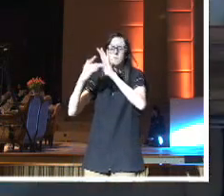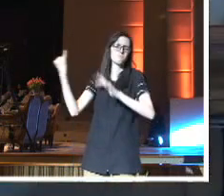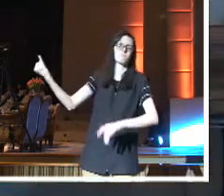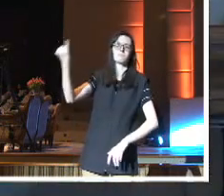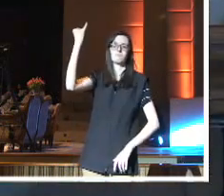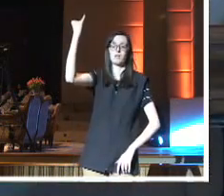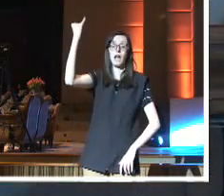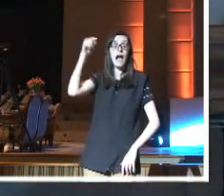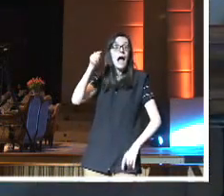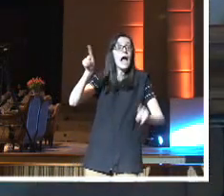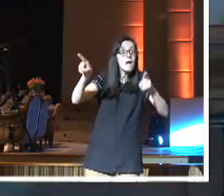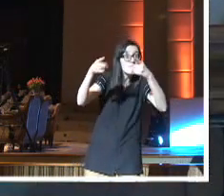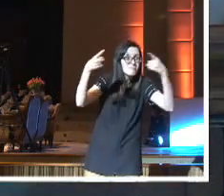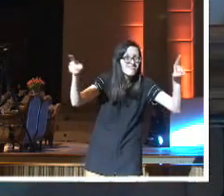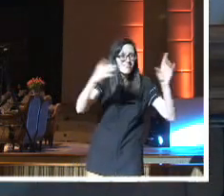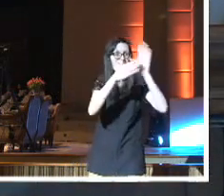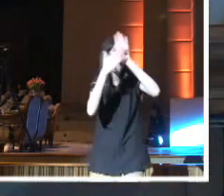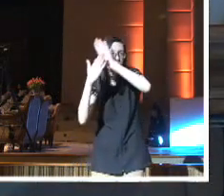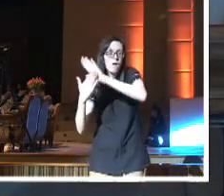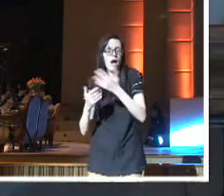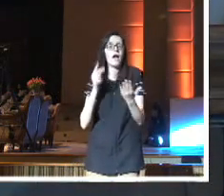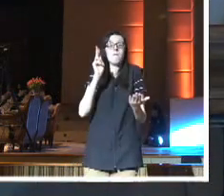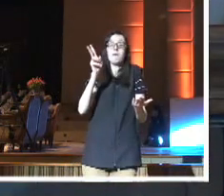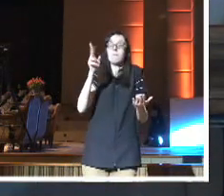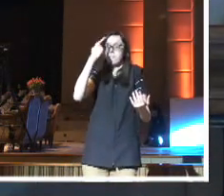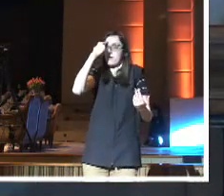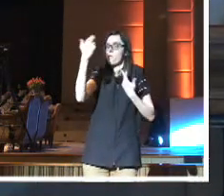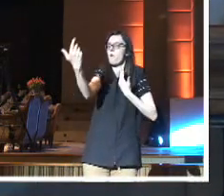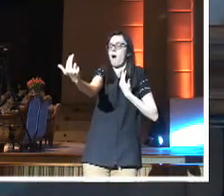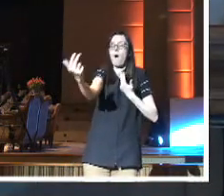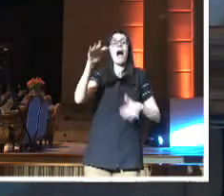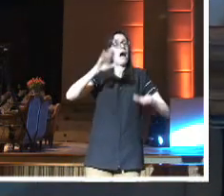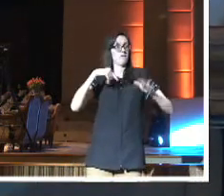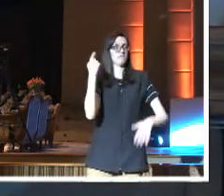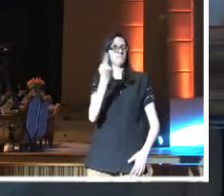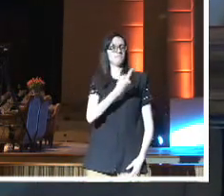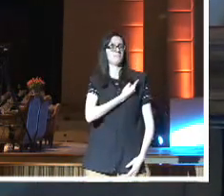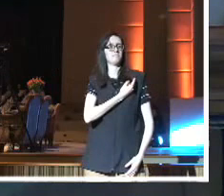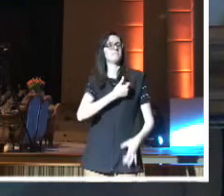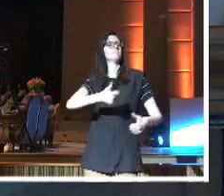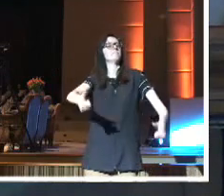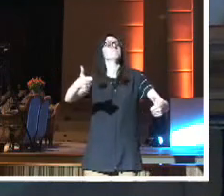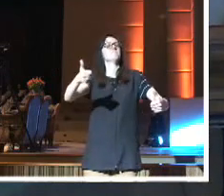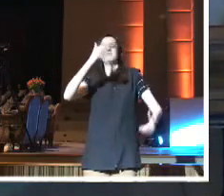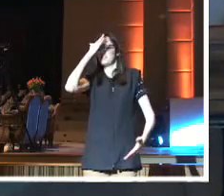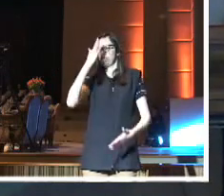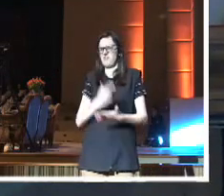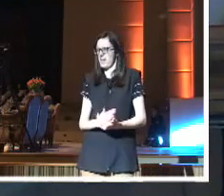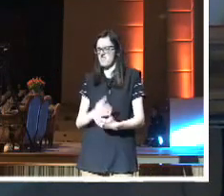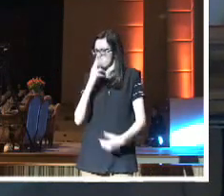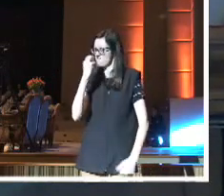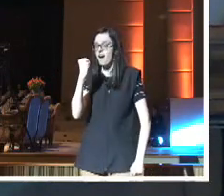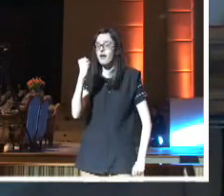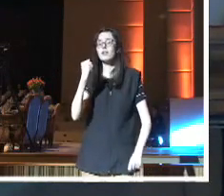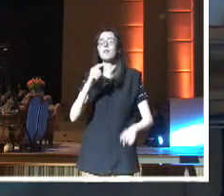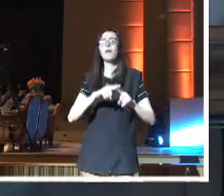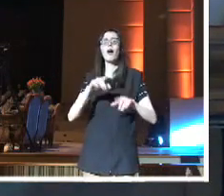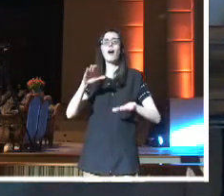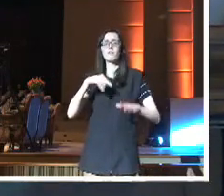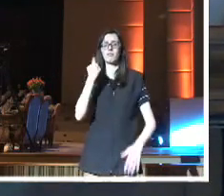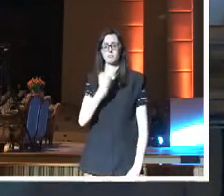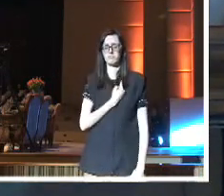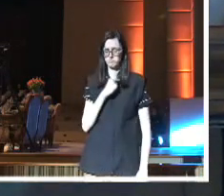estava pensando exatamente nisso. Às vezes nós estamos tão pujantes na nossa fé, mas há momentos que a gente se sente